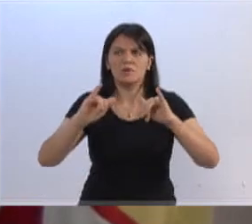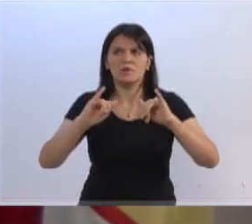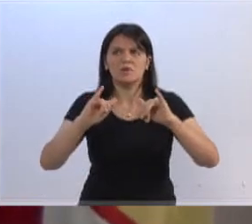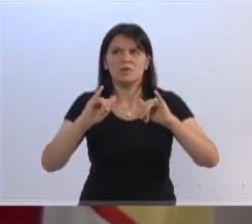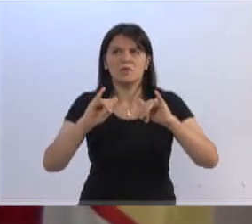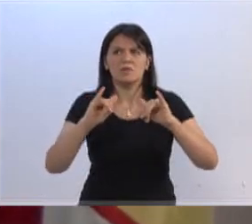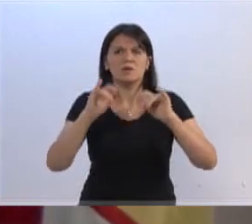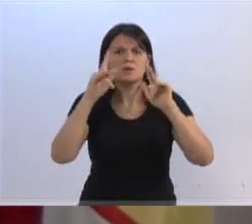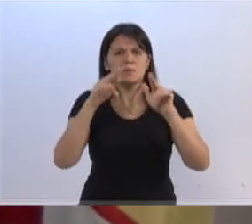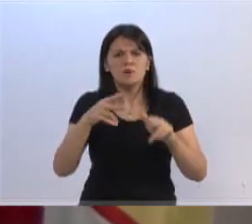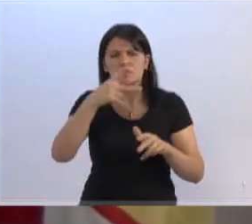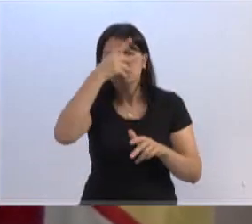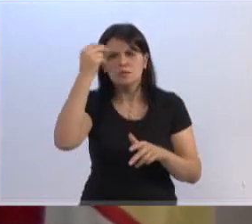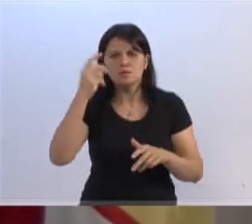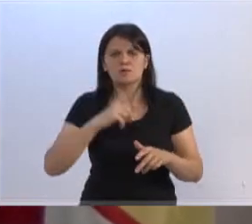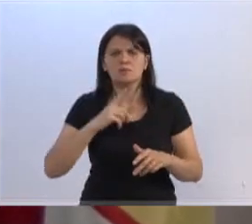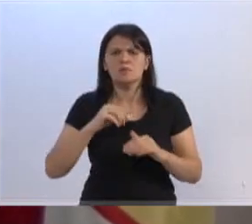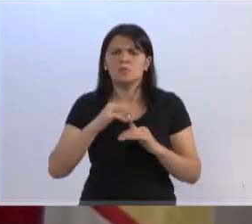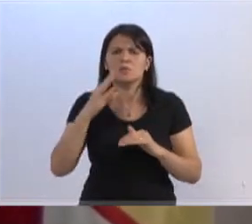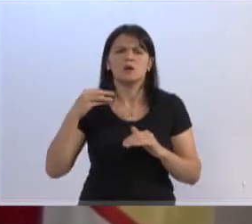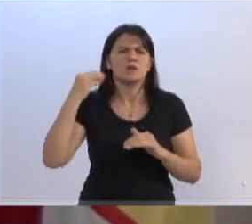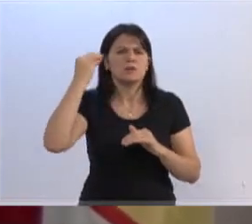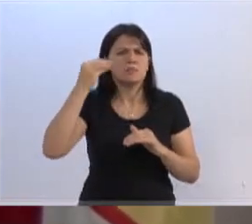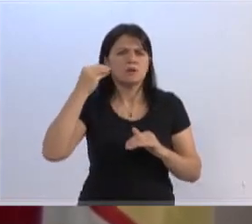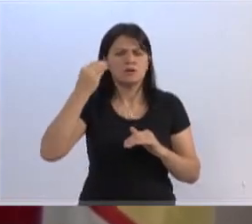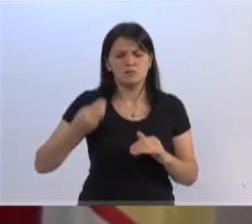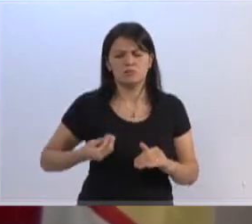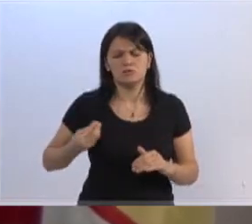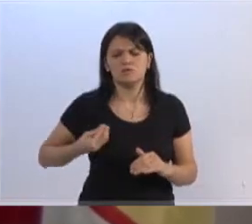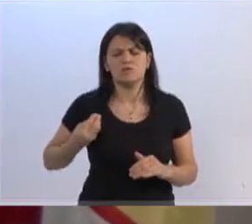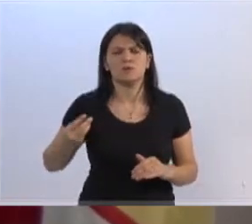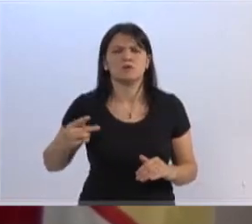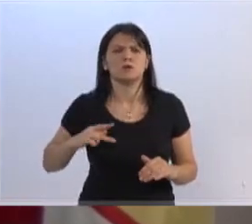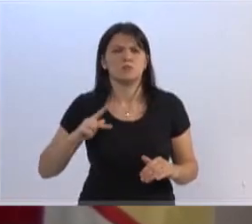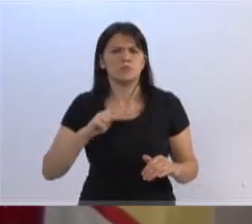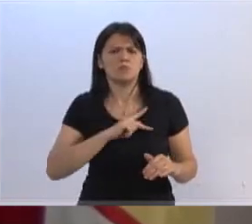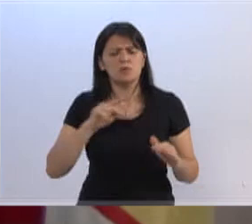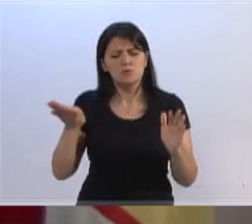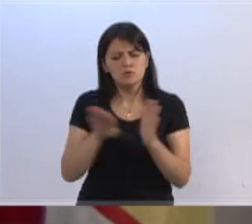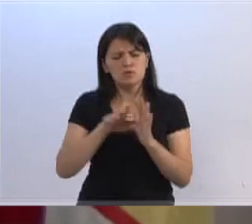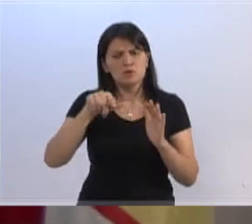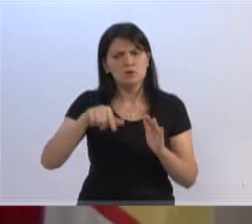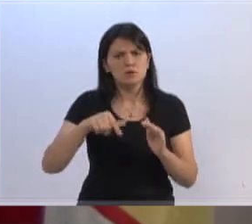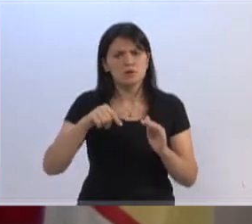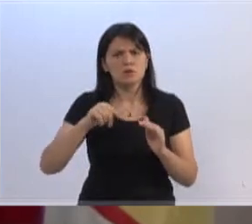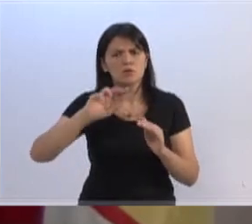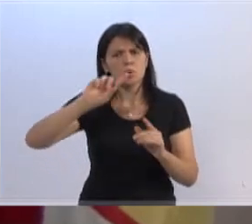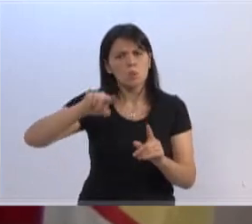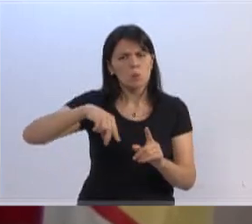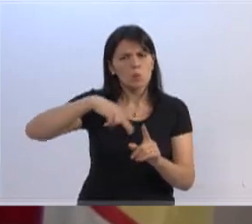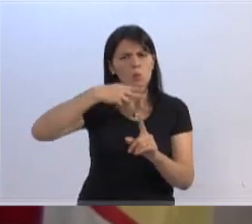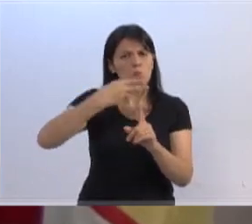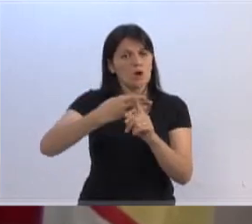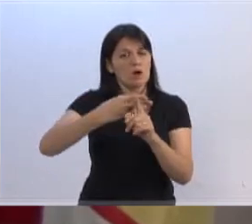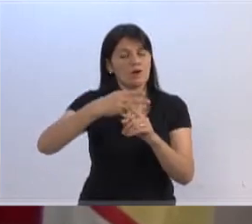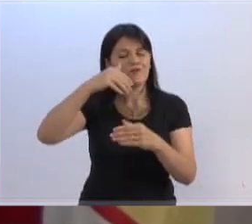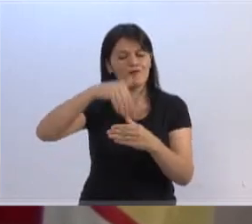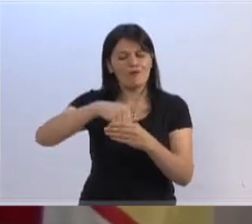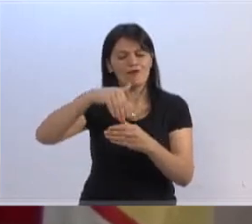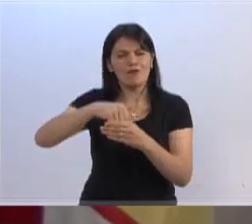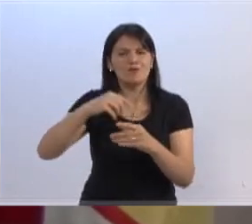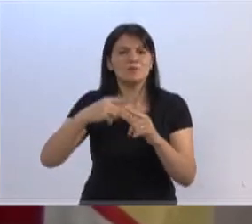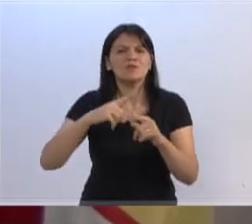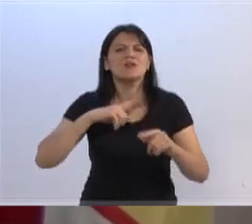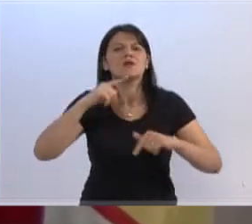tendo muito mais tempo aí de experiência e de vida pública, eu cheguei nessa casa mesmo pouco conhecido, com mais do que o dobro de voto de muitas pessoas, porque eu tenho um